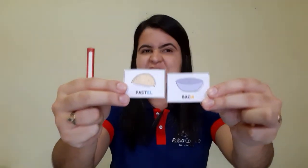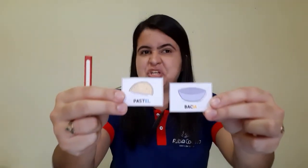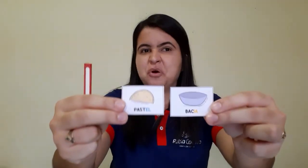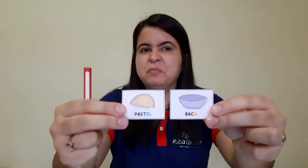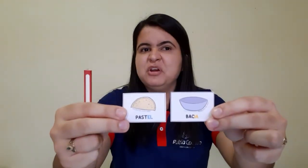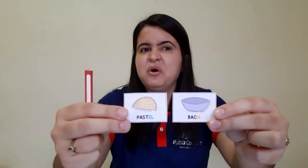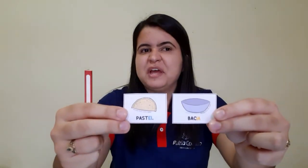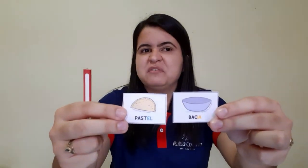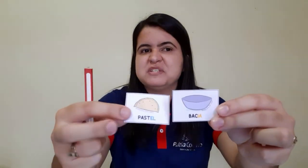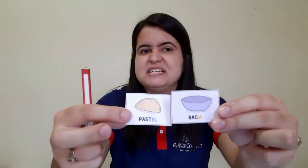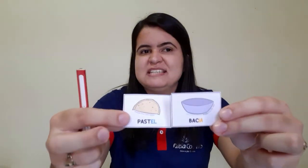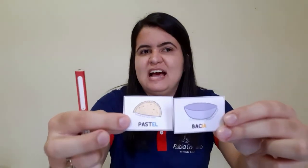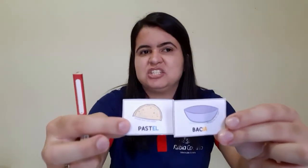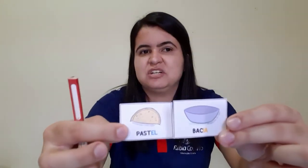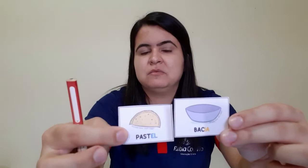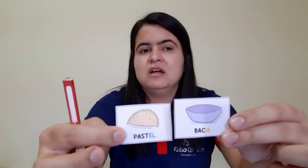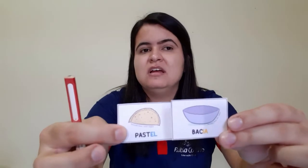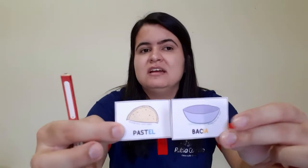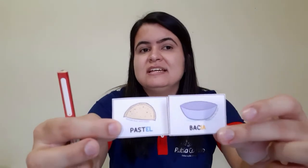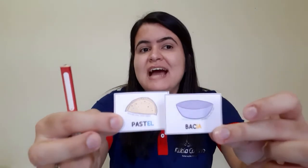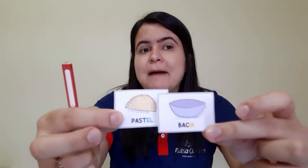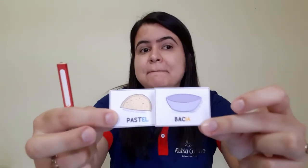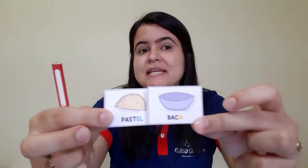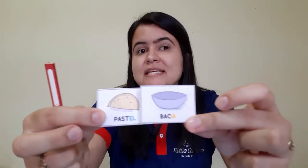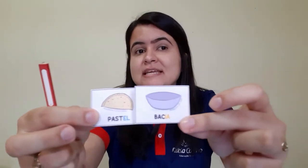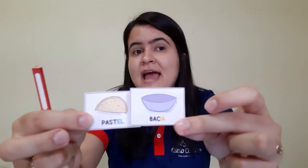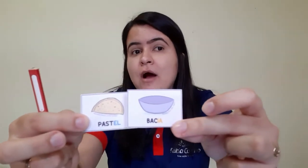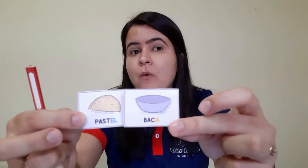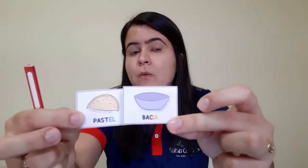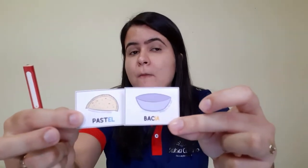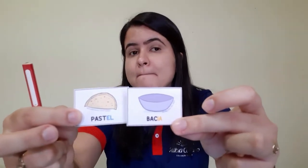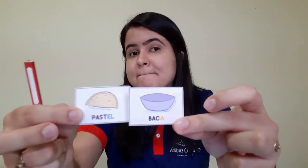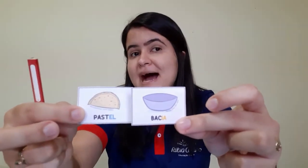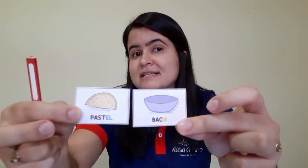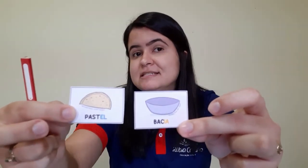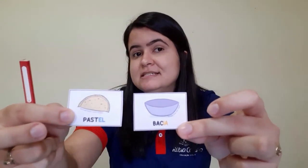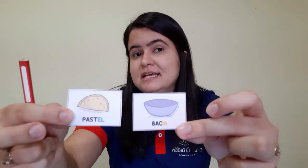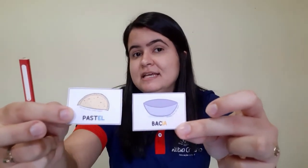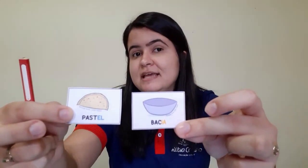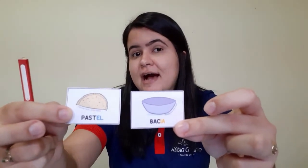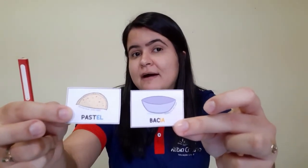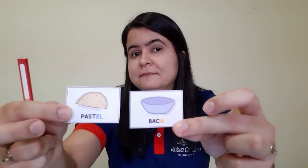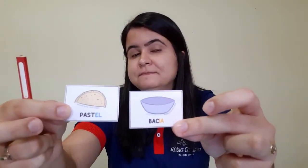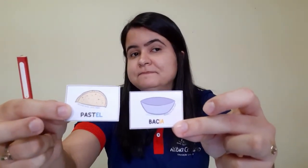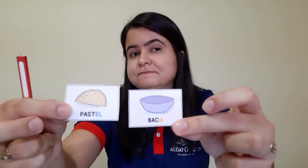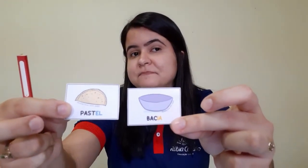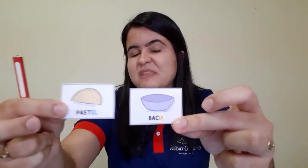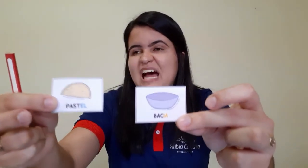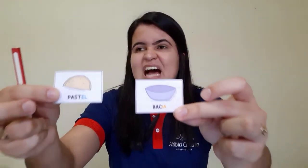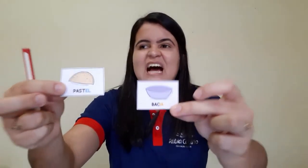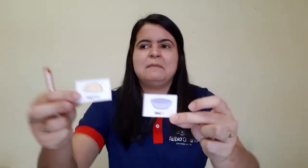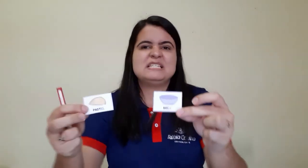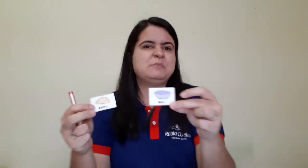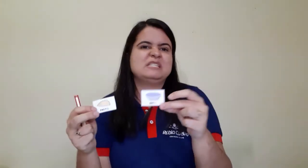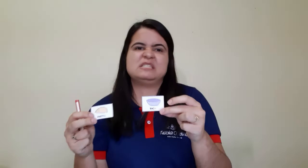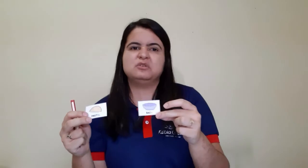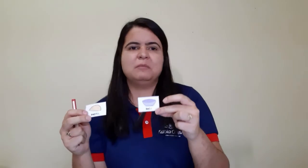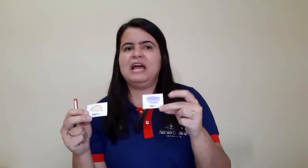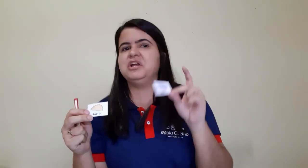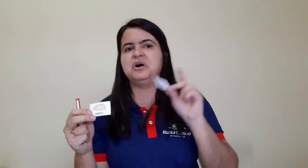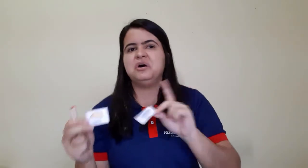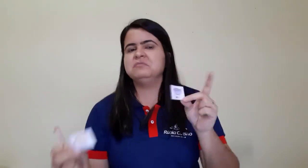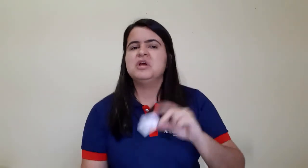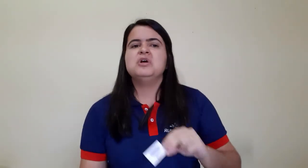Eu acho que combinou. O que é que vocês acham? Gabriel, bacia. Ah, mas